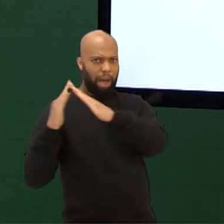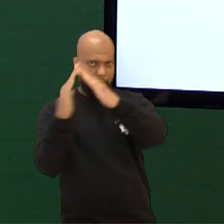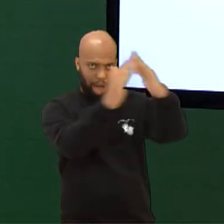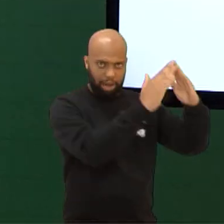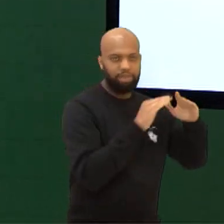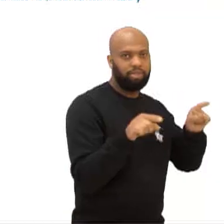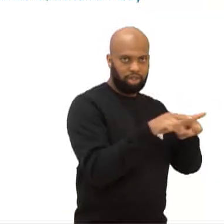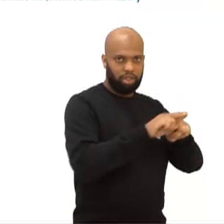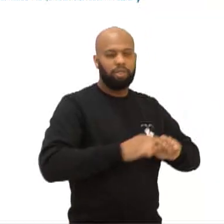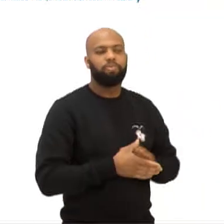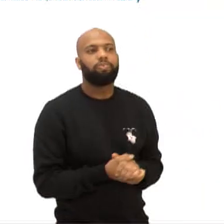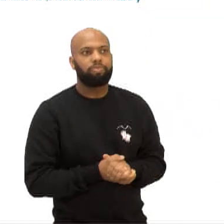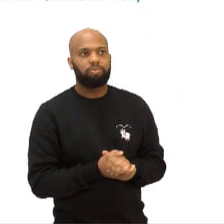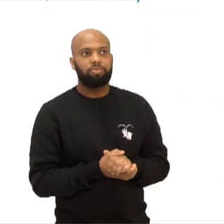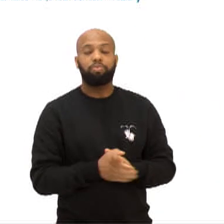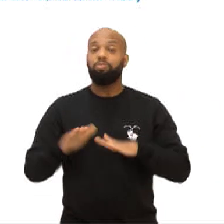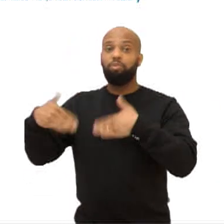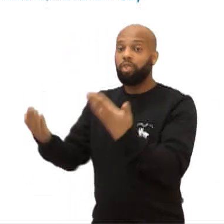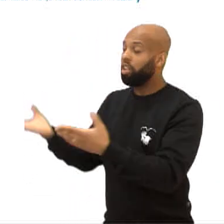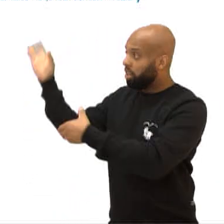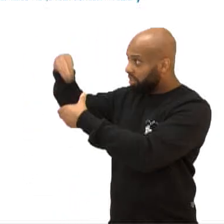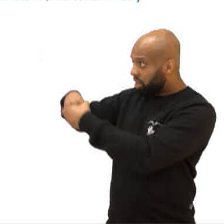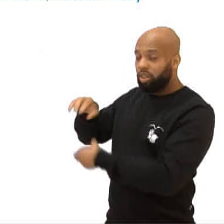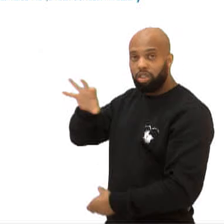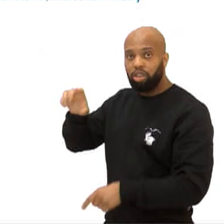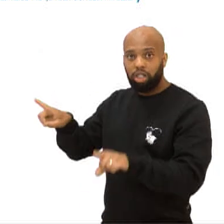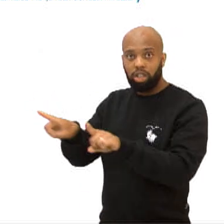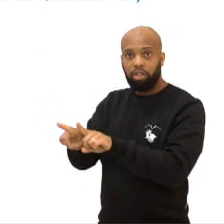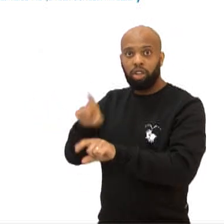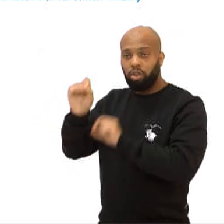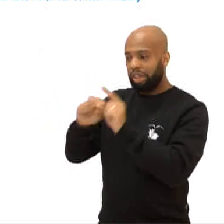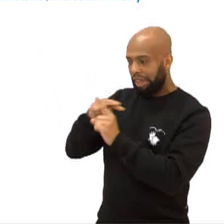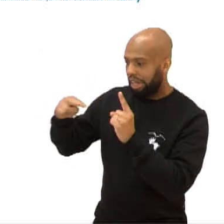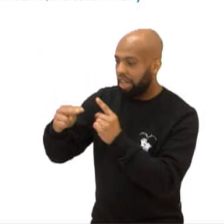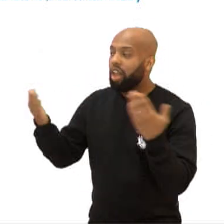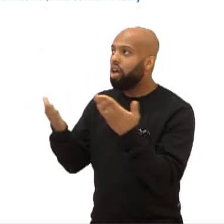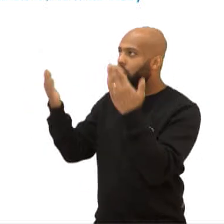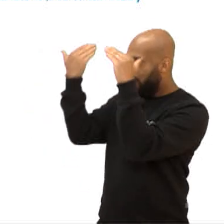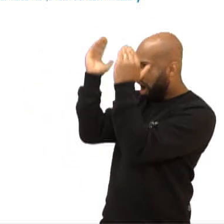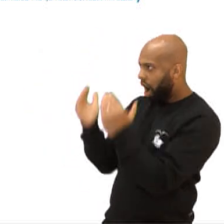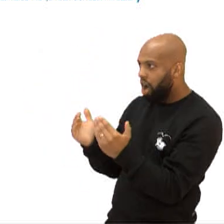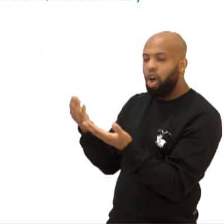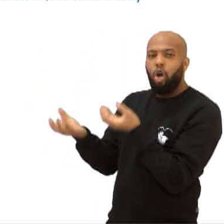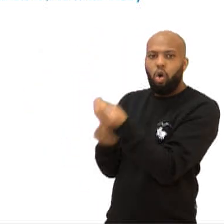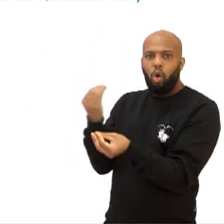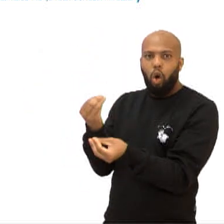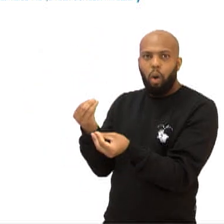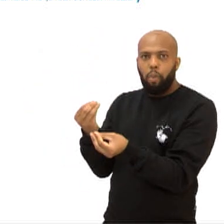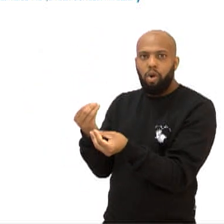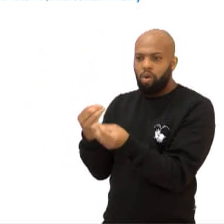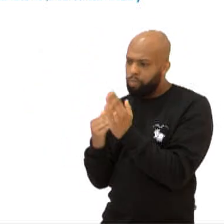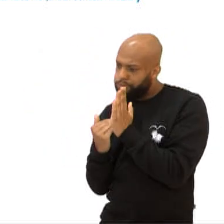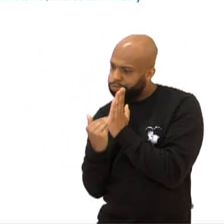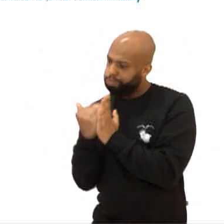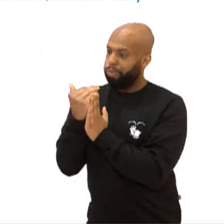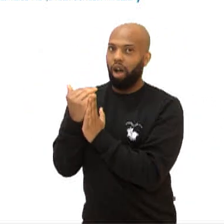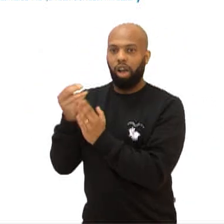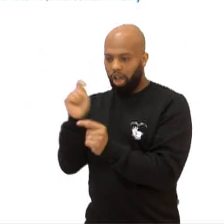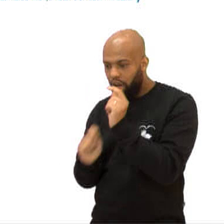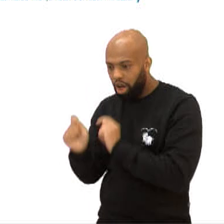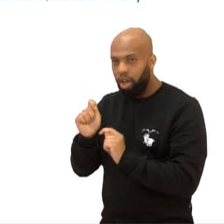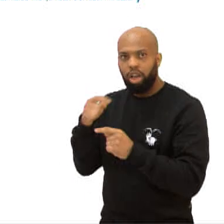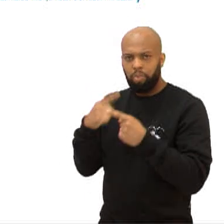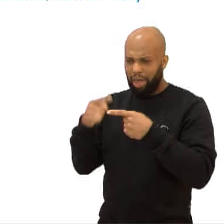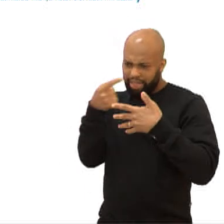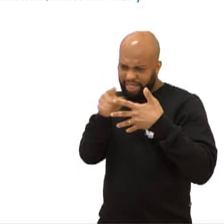temos lá, professora? Aí, dentro dessa perspectiva, temos que analisar o crescimento econômico, porque esses são fatores, mas eles não